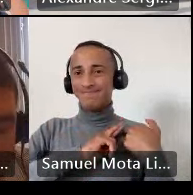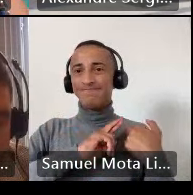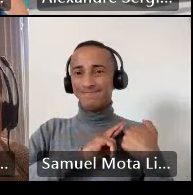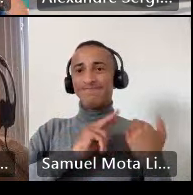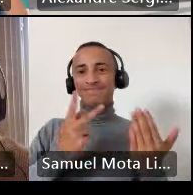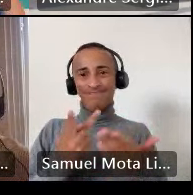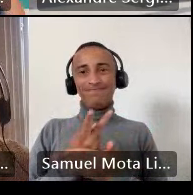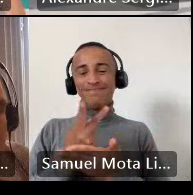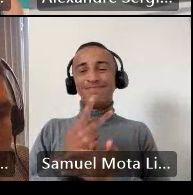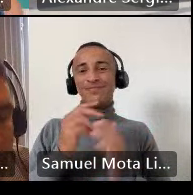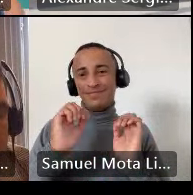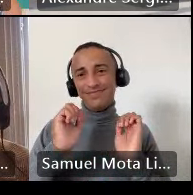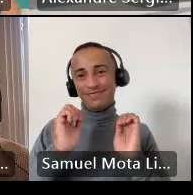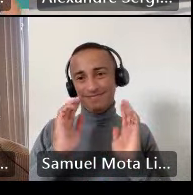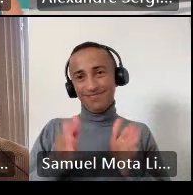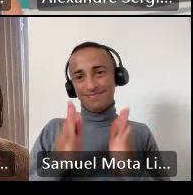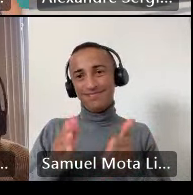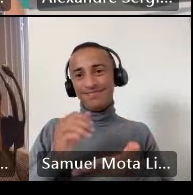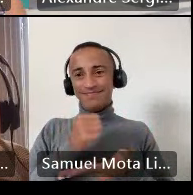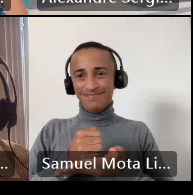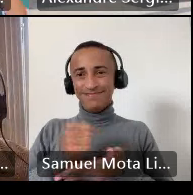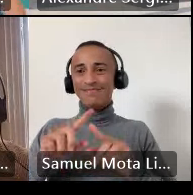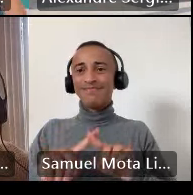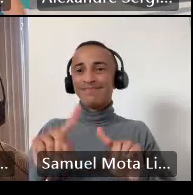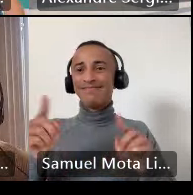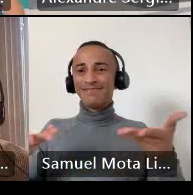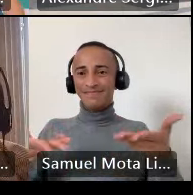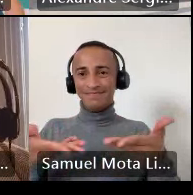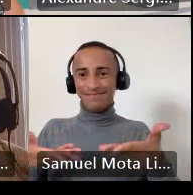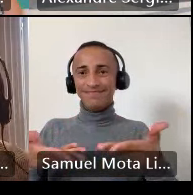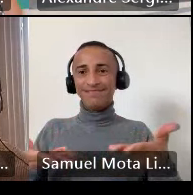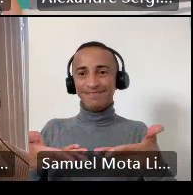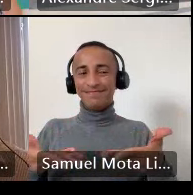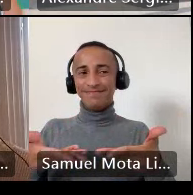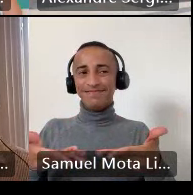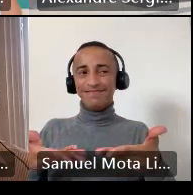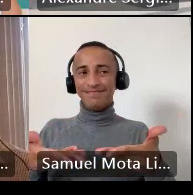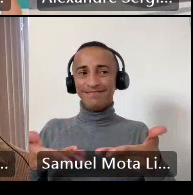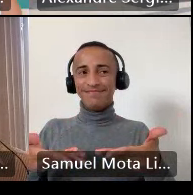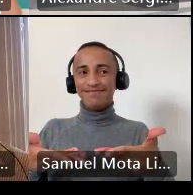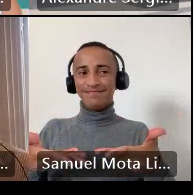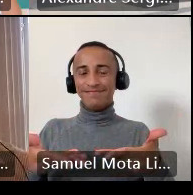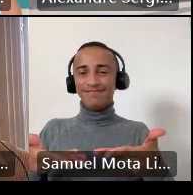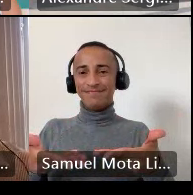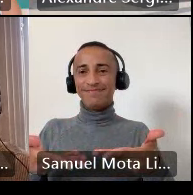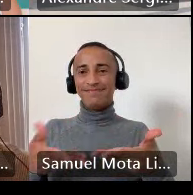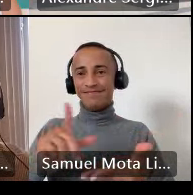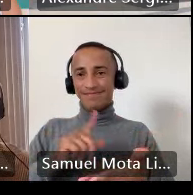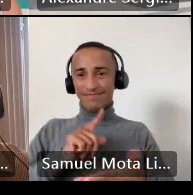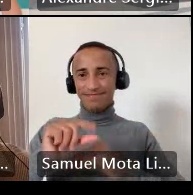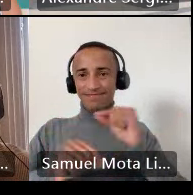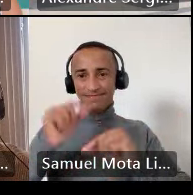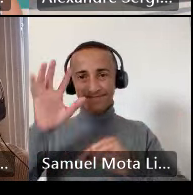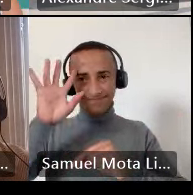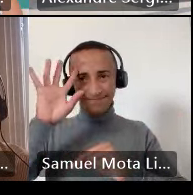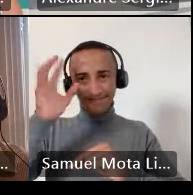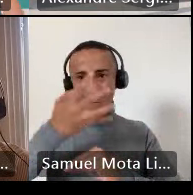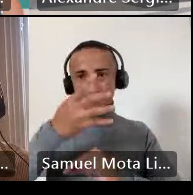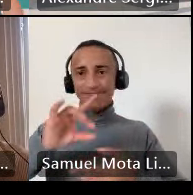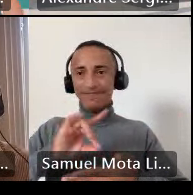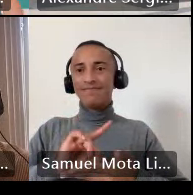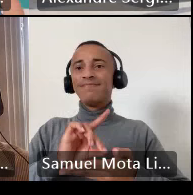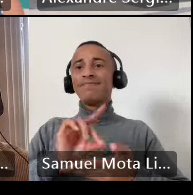já podia Claro mas mas ali teve uma essa decisão foi tomada de uma